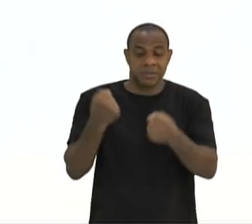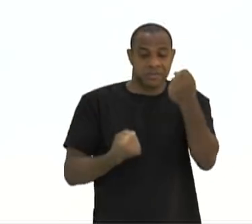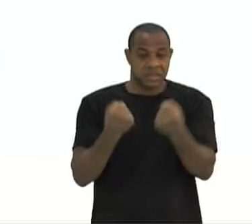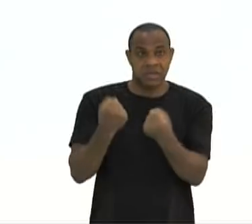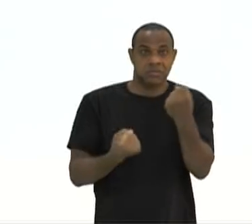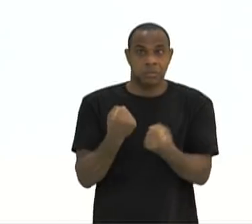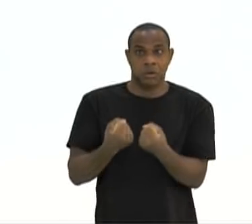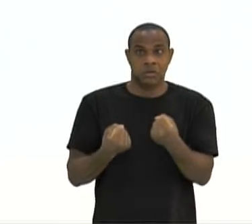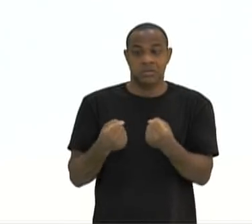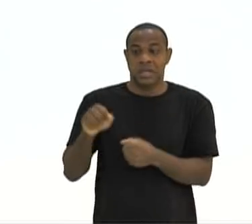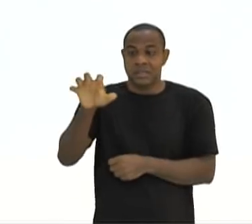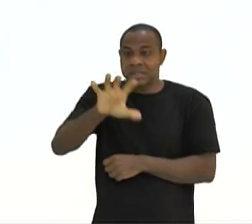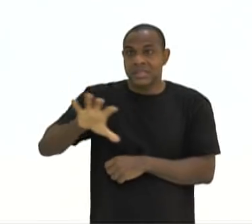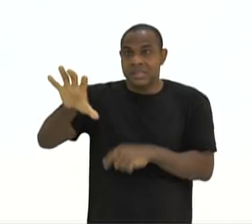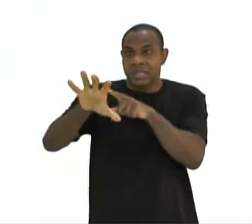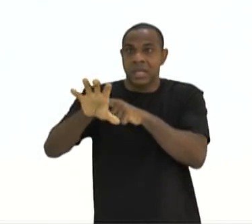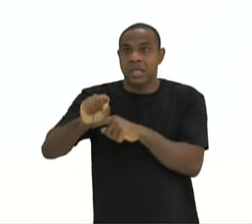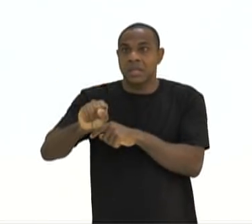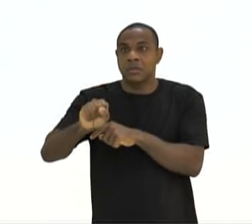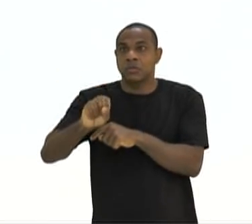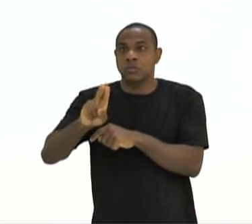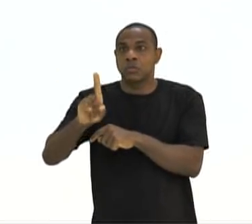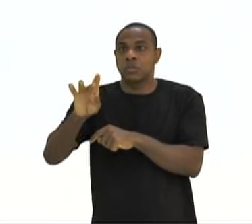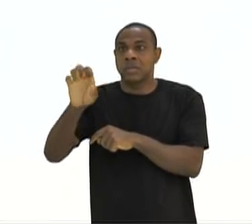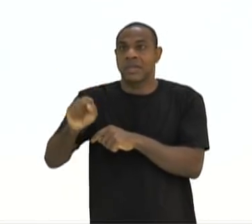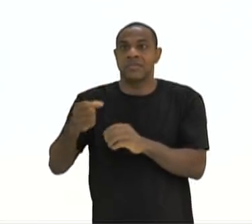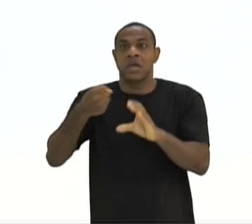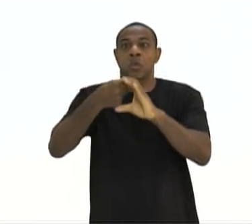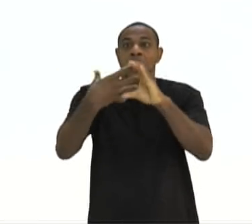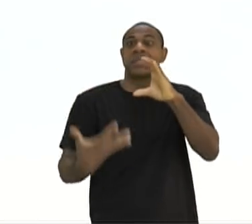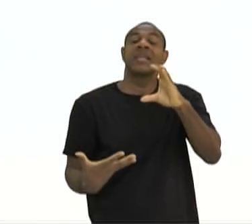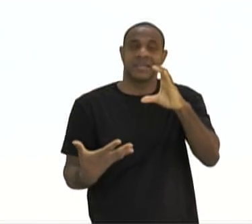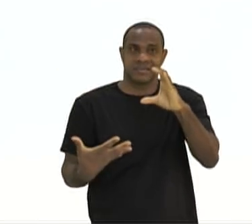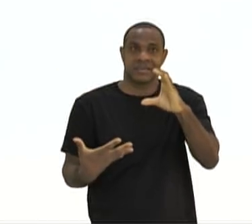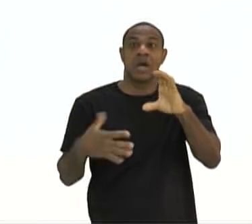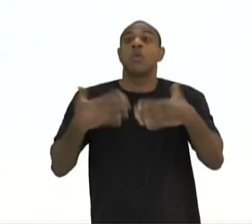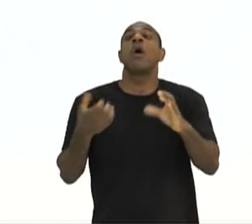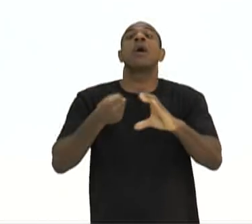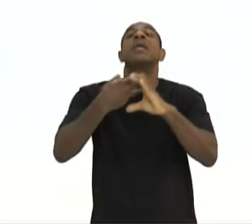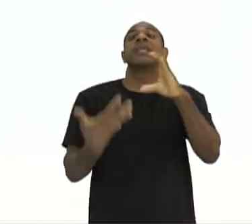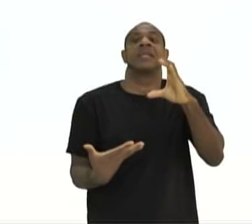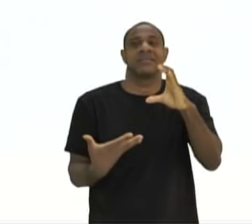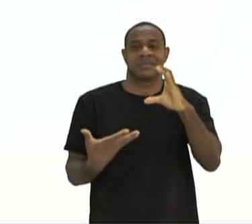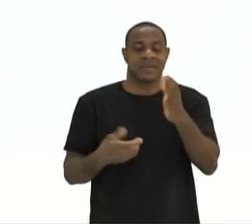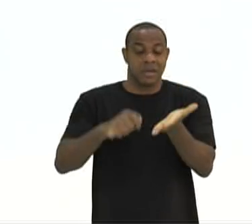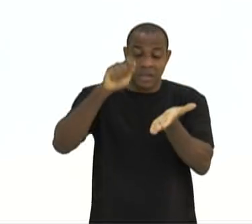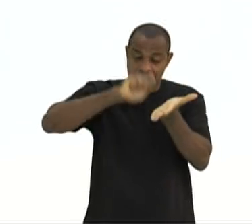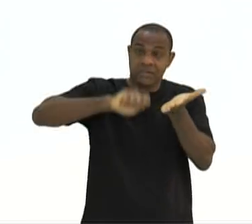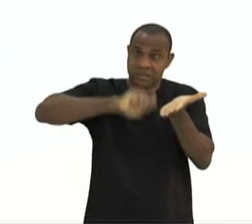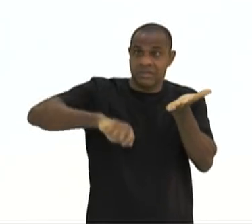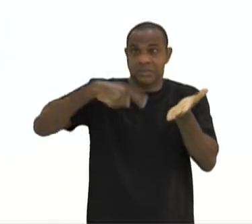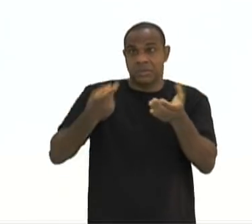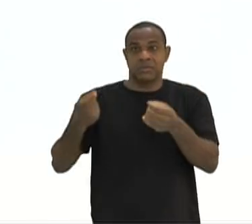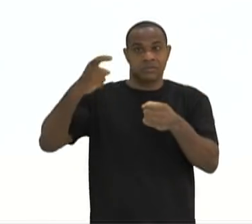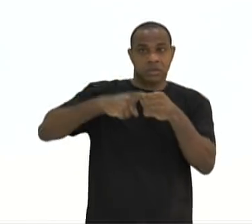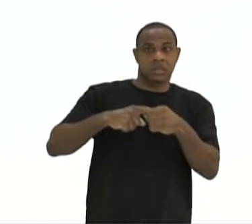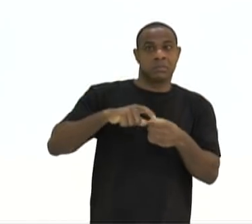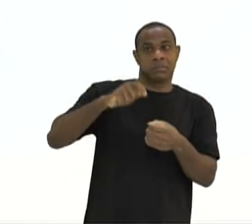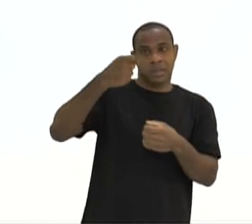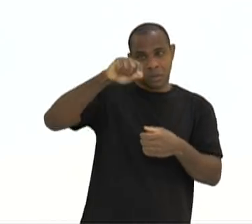da região sudeste do Brasil. Que características vocês podem relacionar ali? Responda, a gente já volta para corrigir.